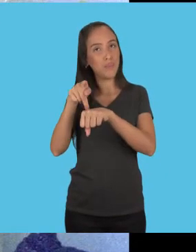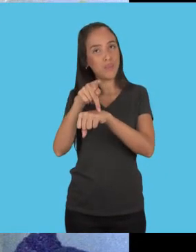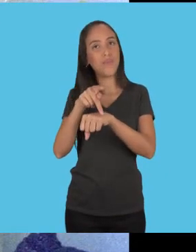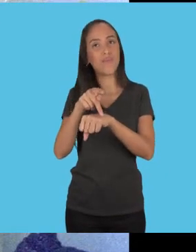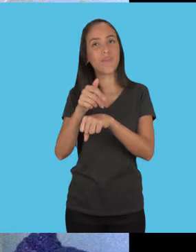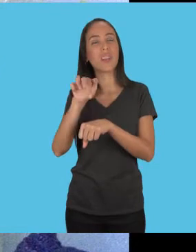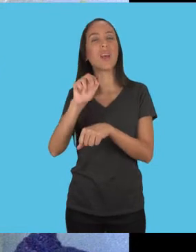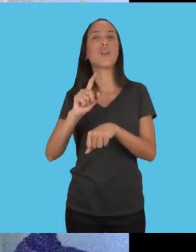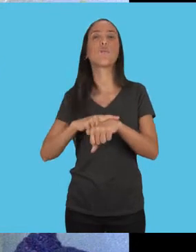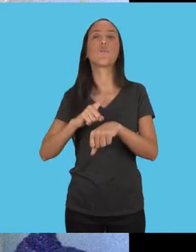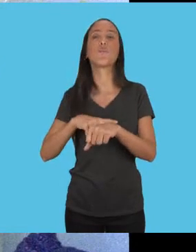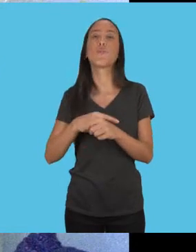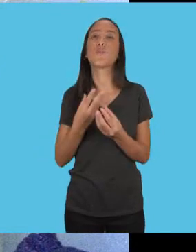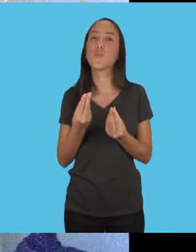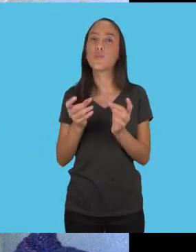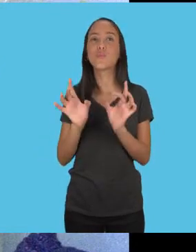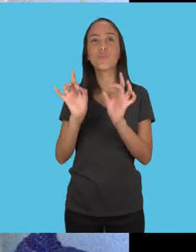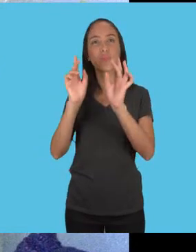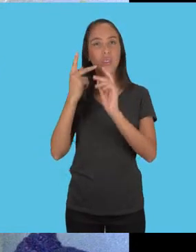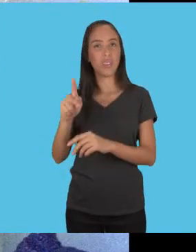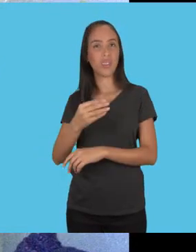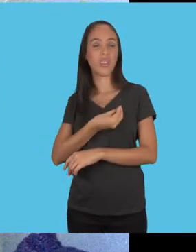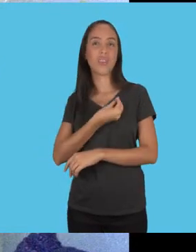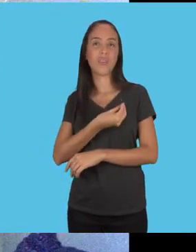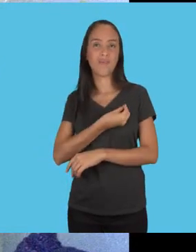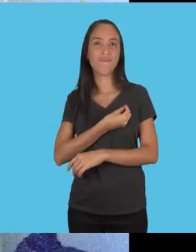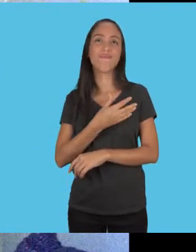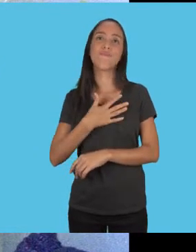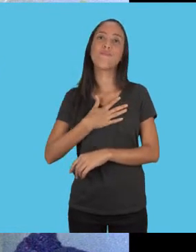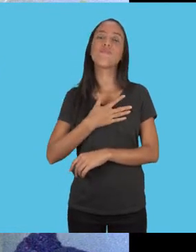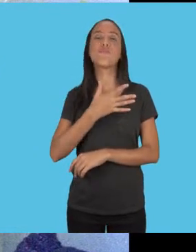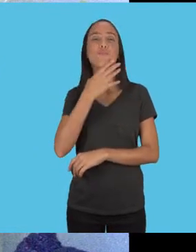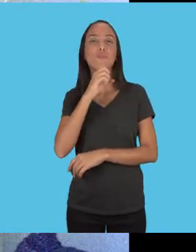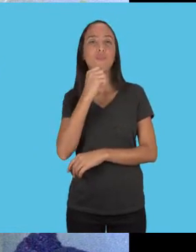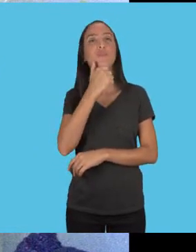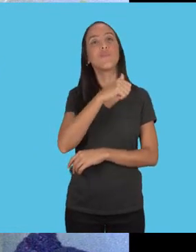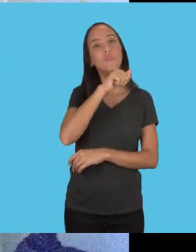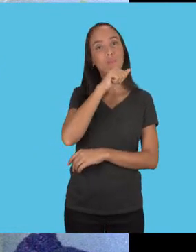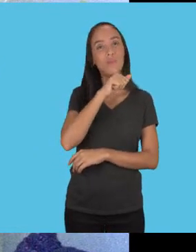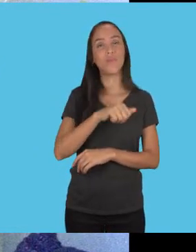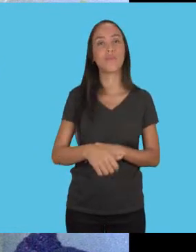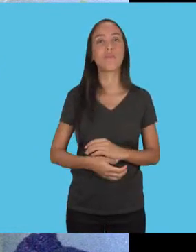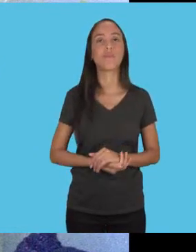um momento muito peculiar, né, da vida dos meus pais.